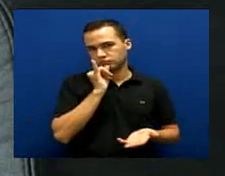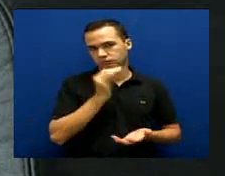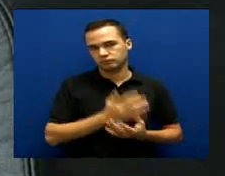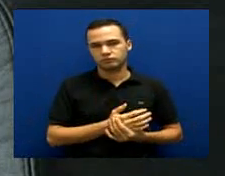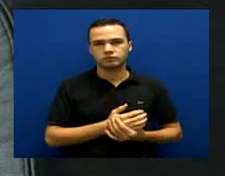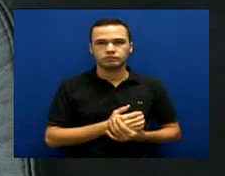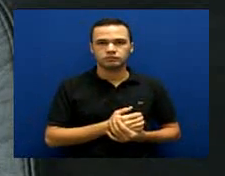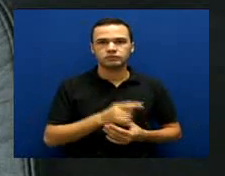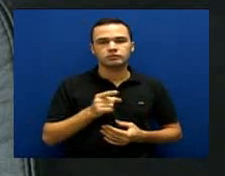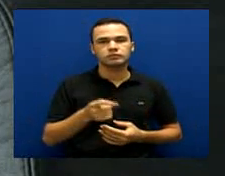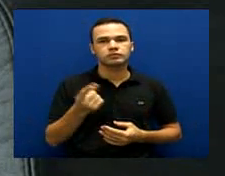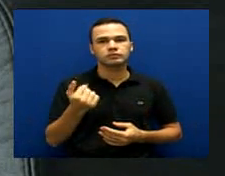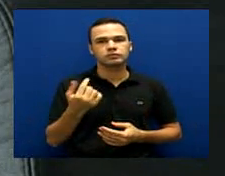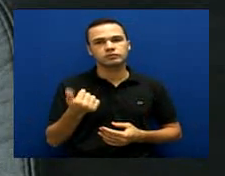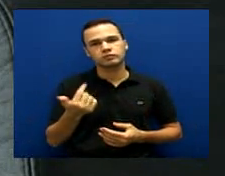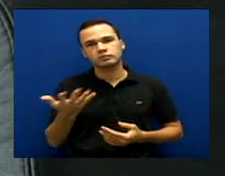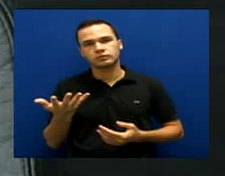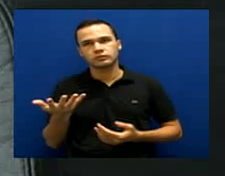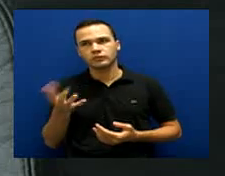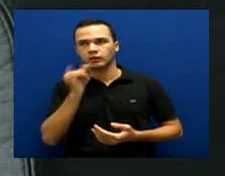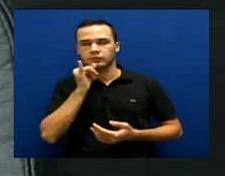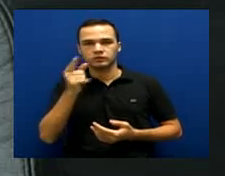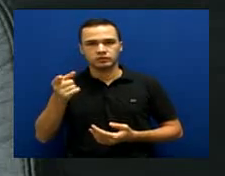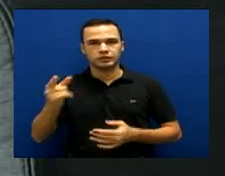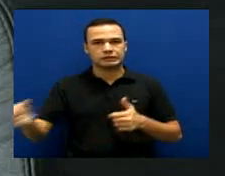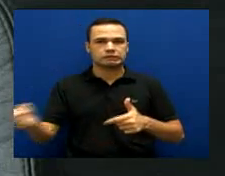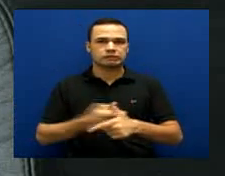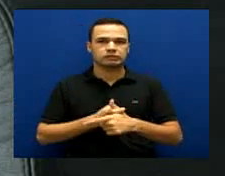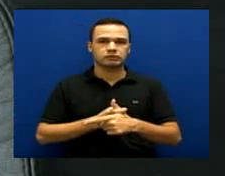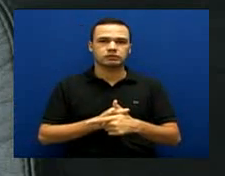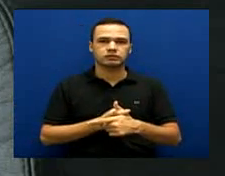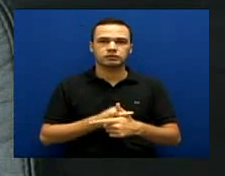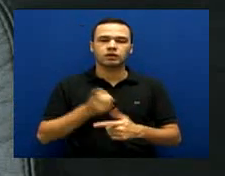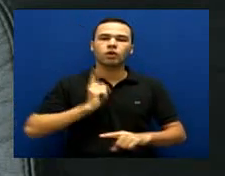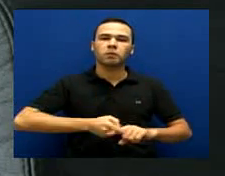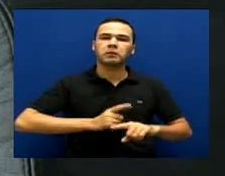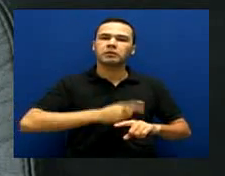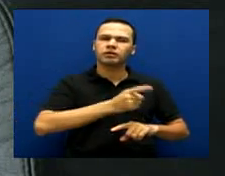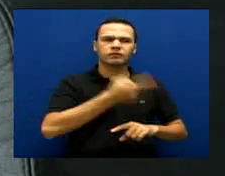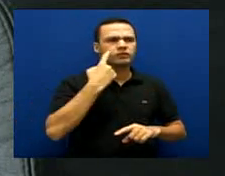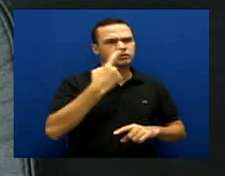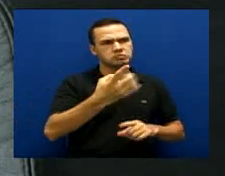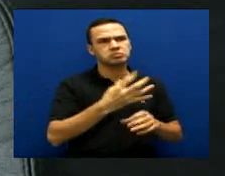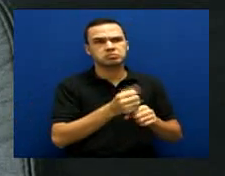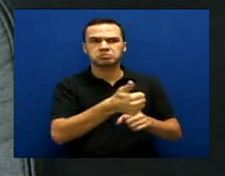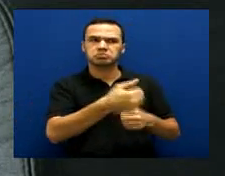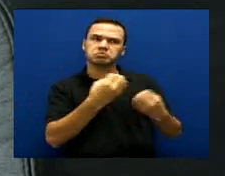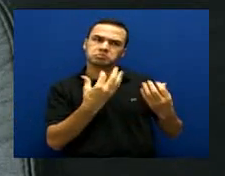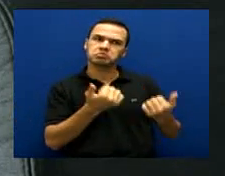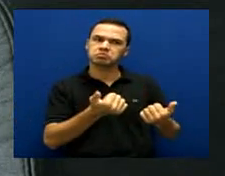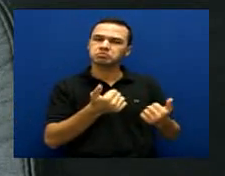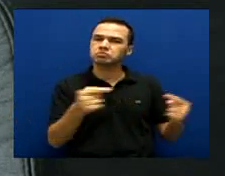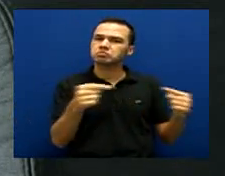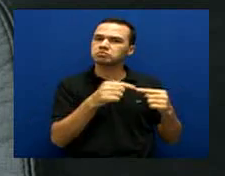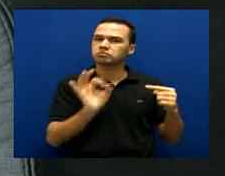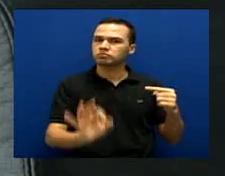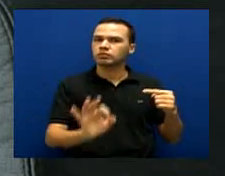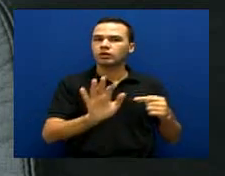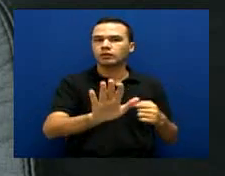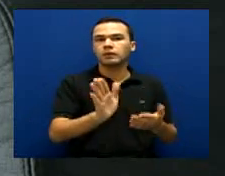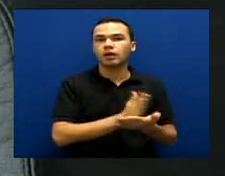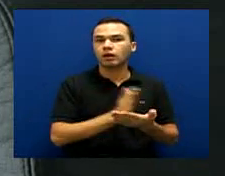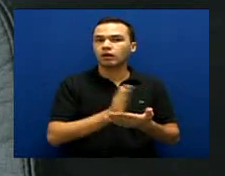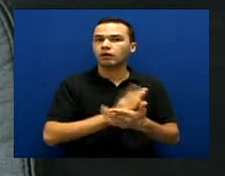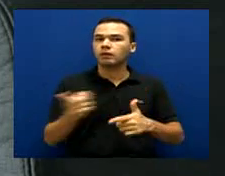quando ficou por exemplo de dívidas porque a conta parece que deu certo e bateu as